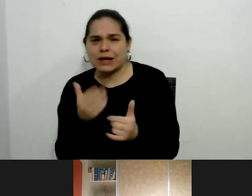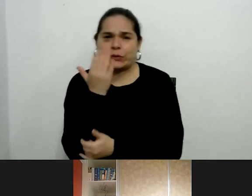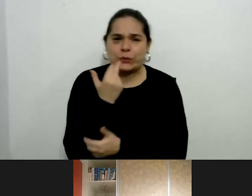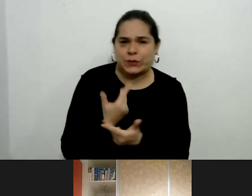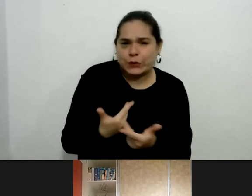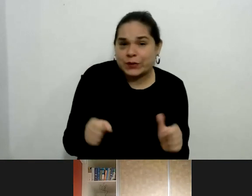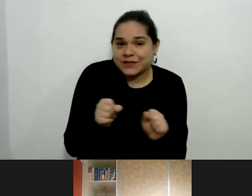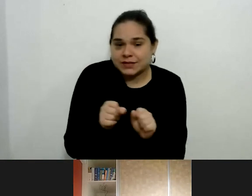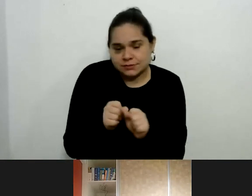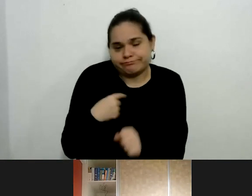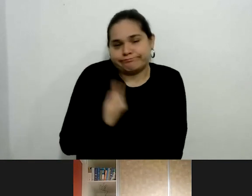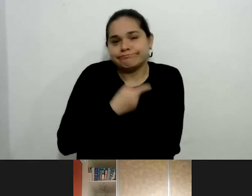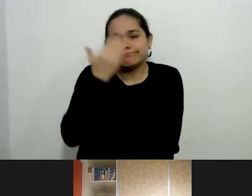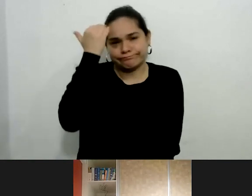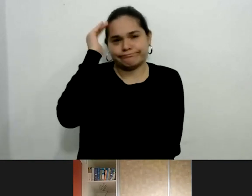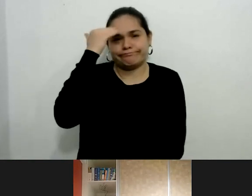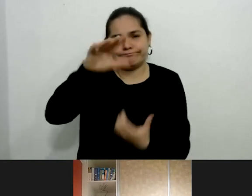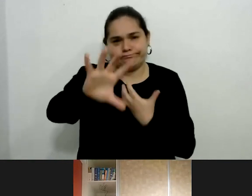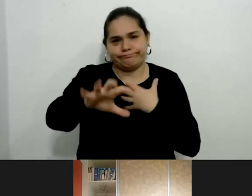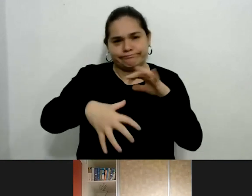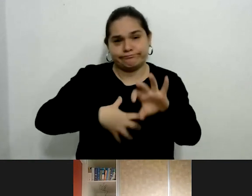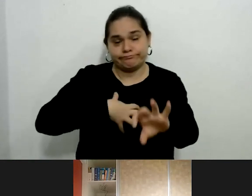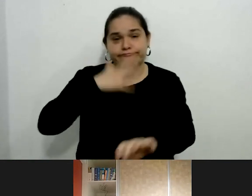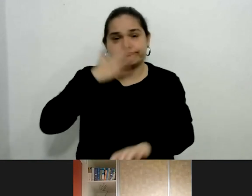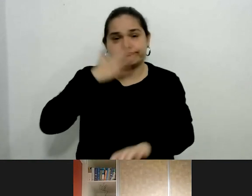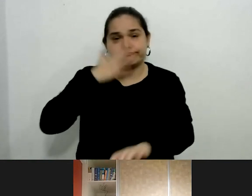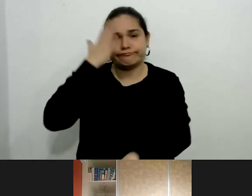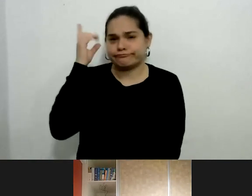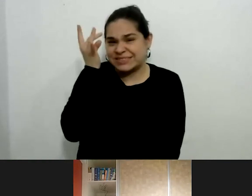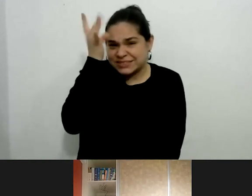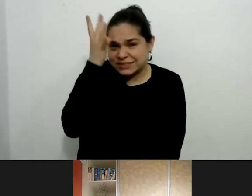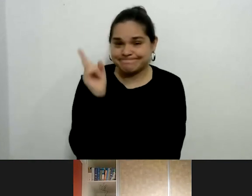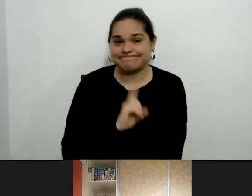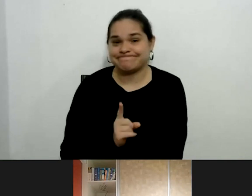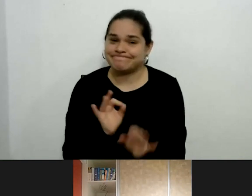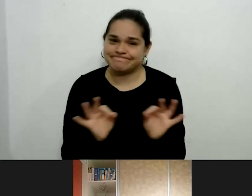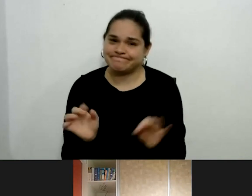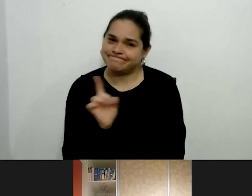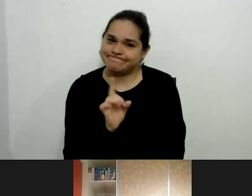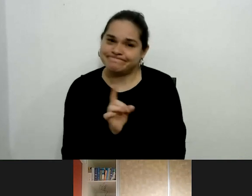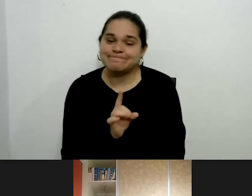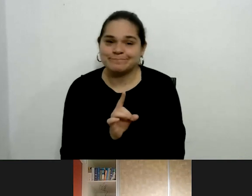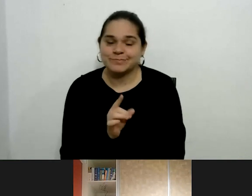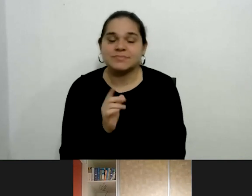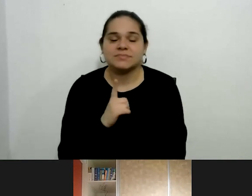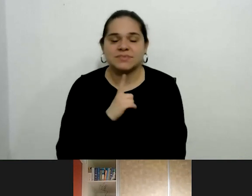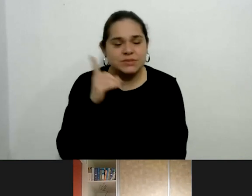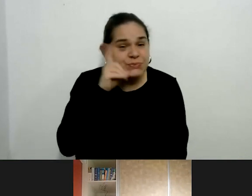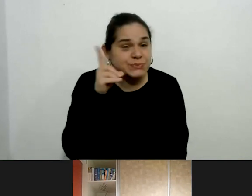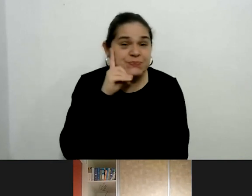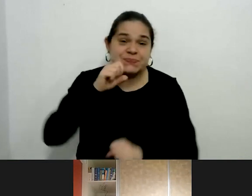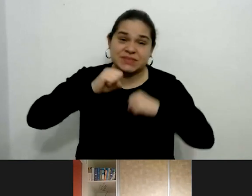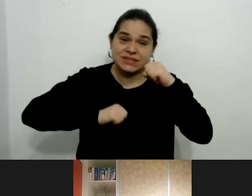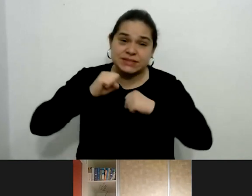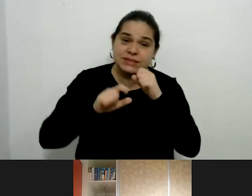a gente também tem que entender, se colocar no lugar do outro e perceber que não é tão simples assim. E aí, como vocês estão na fábrica no dia a dia e